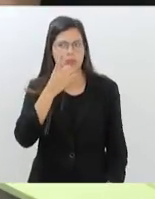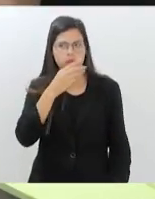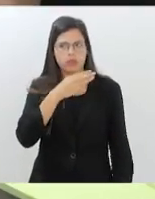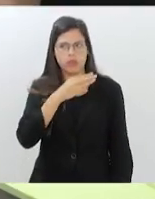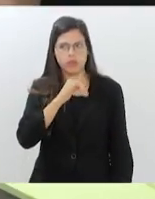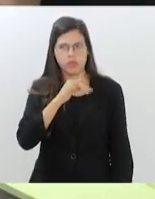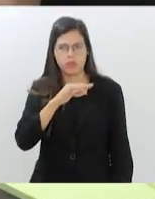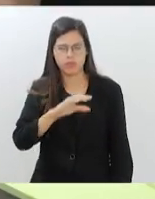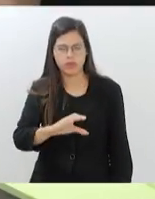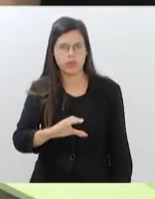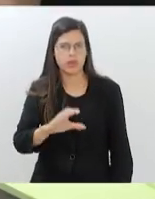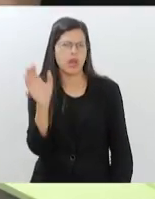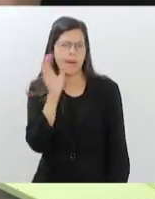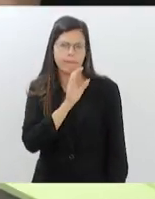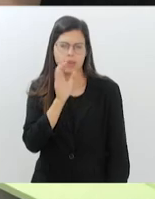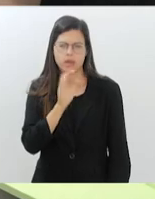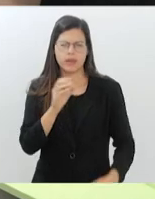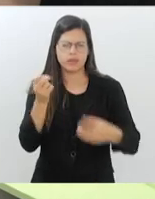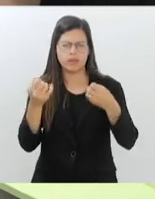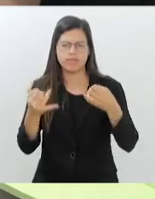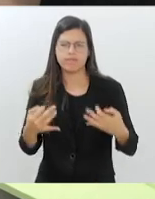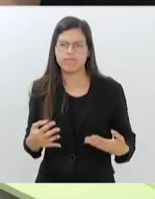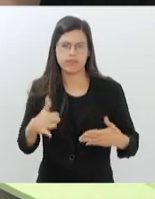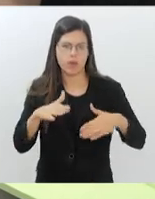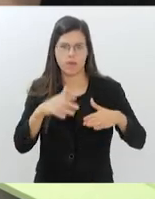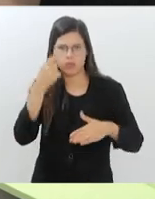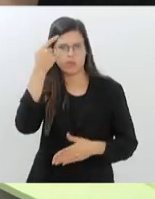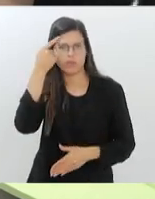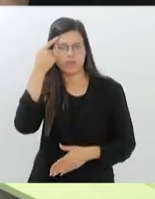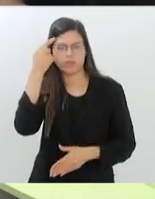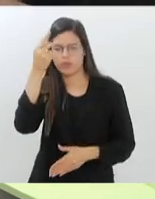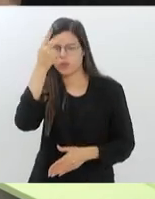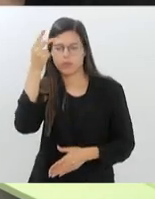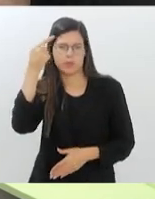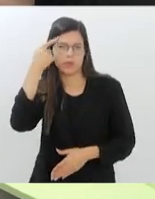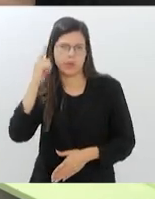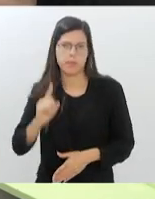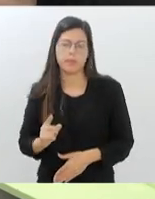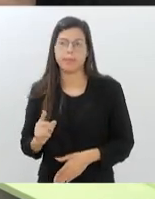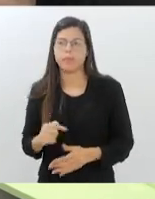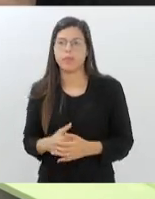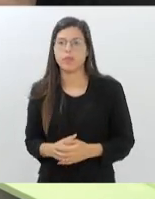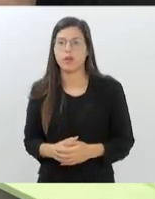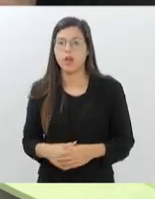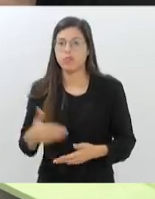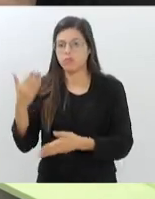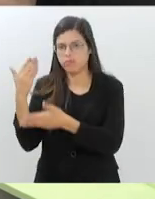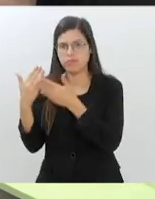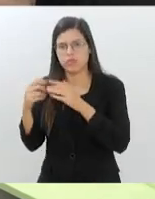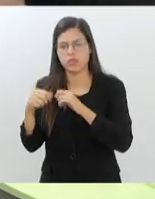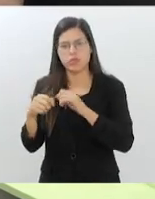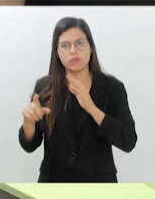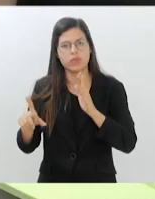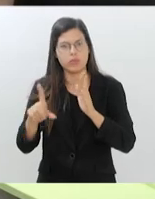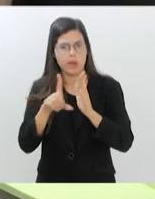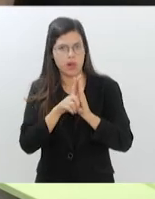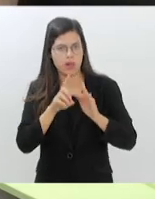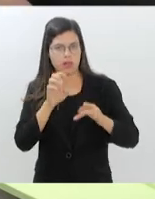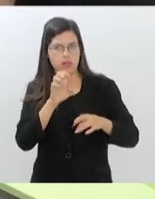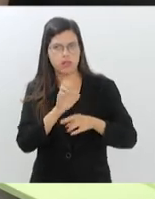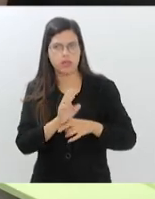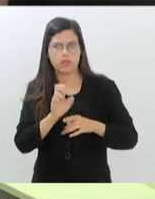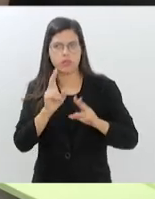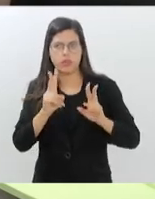Talvez as pessoas não saibam há muito tempo atrás nós fizemos uma lei estadual estabelecimento eh da